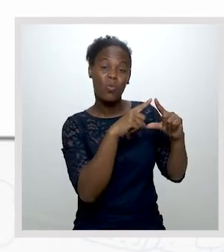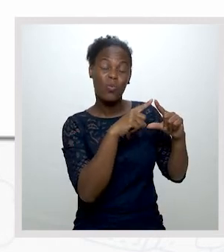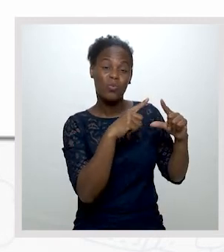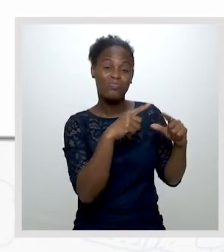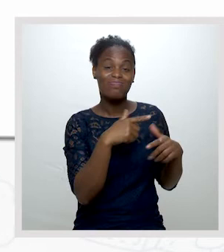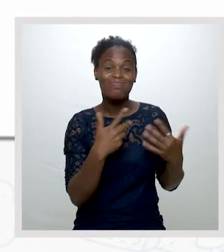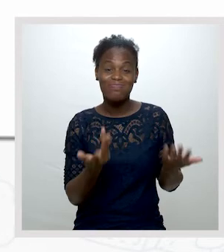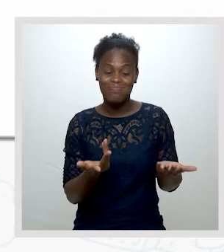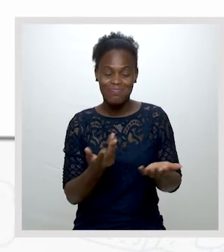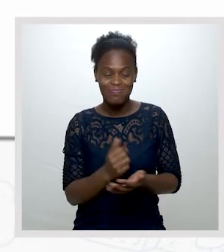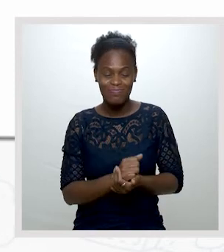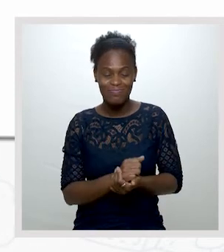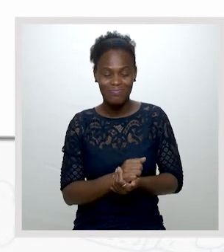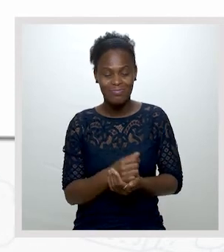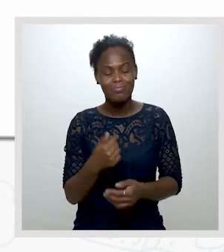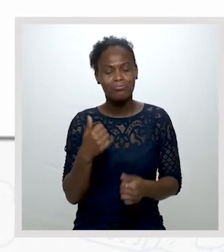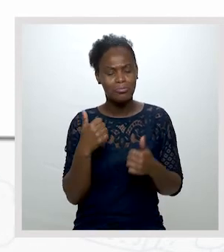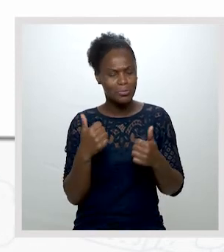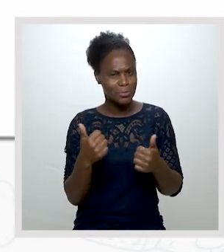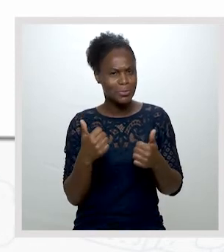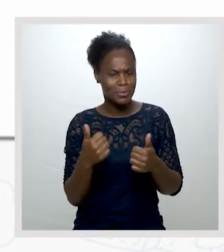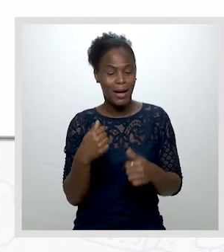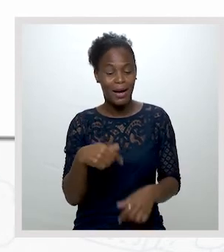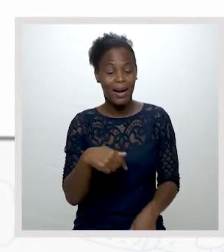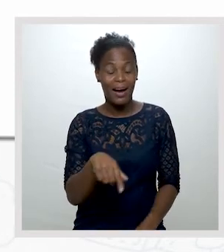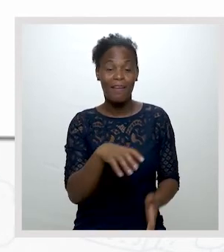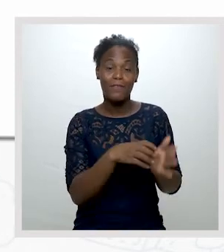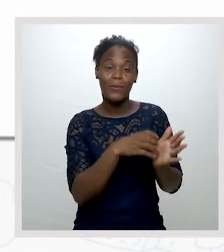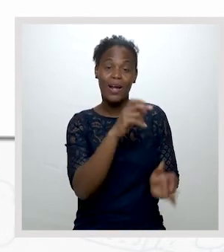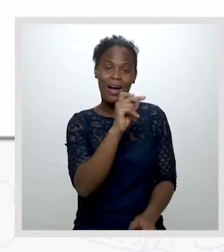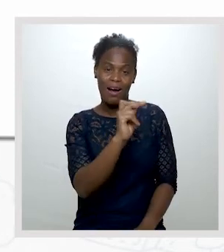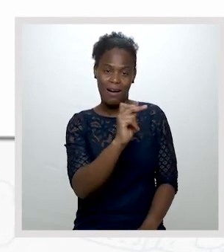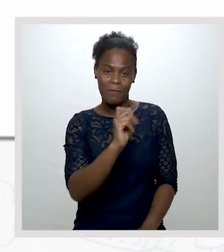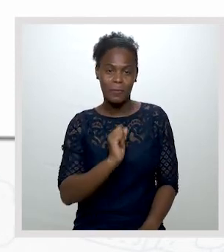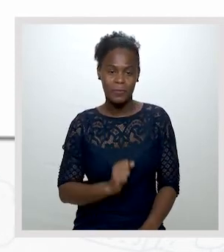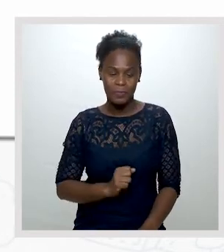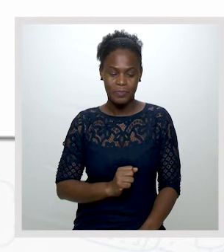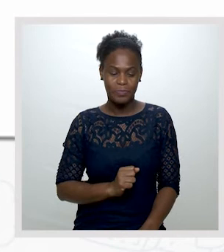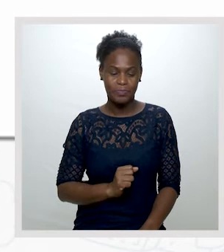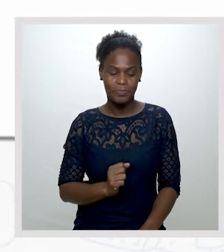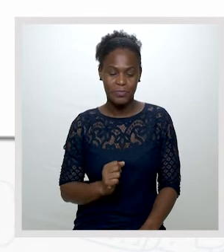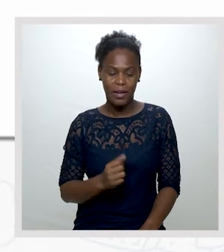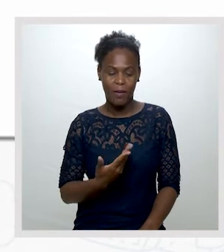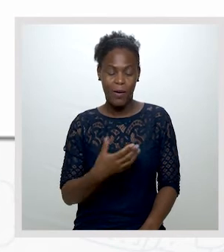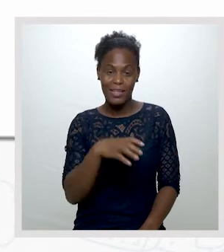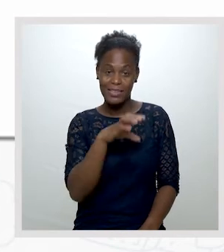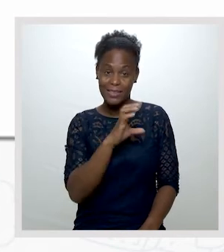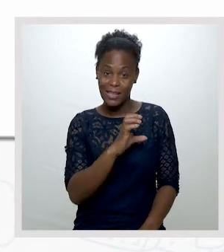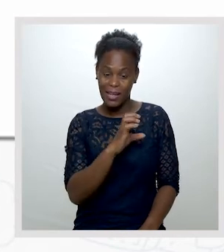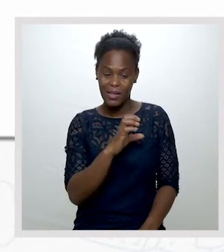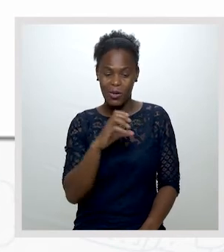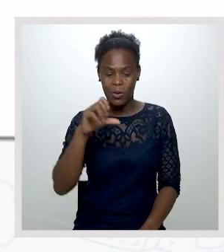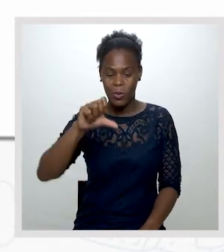Muito bem, a figura A. A linha C, os quadriláteros.